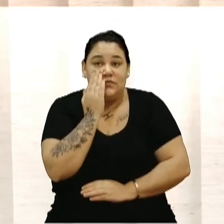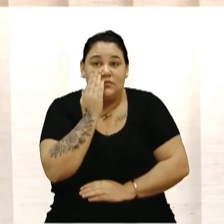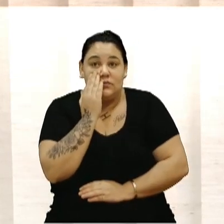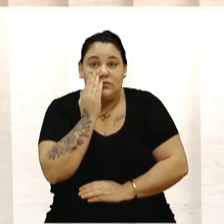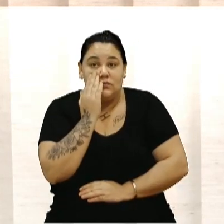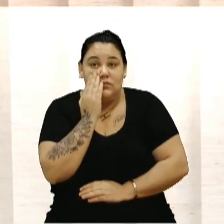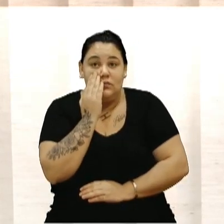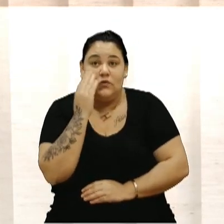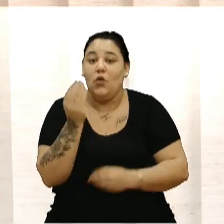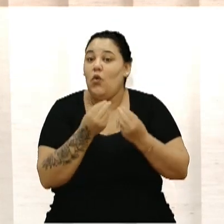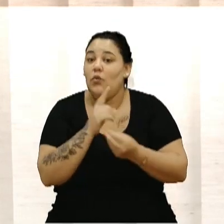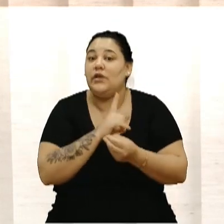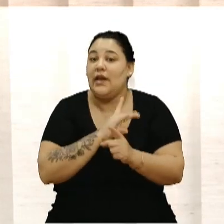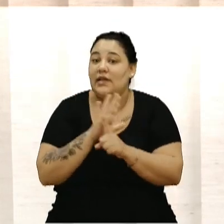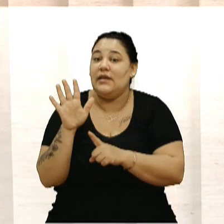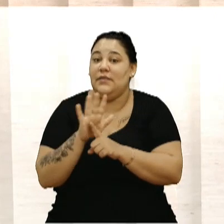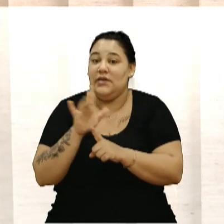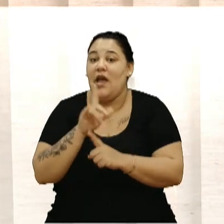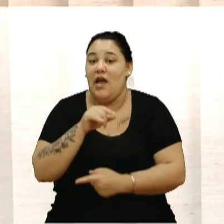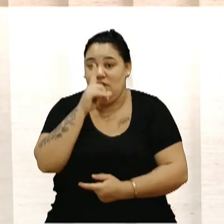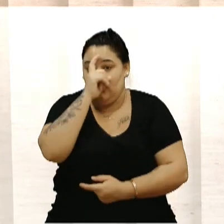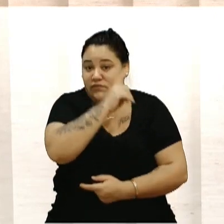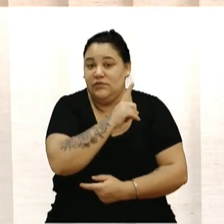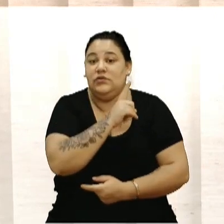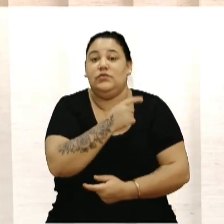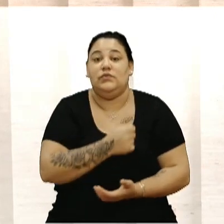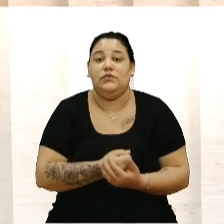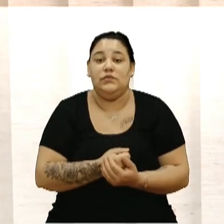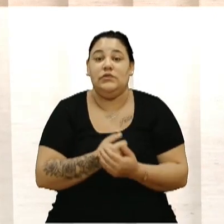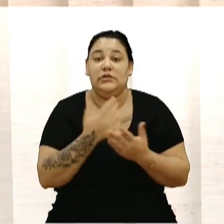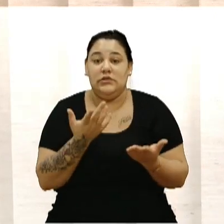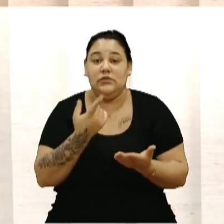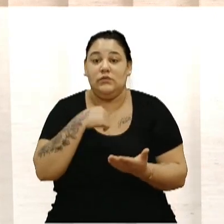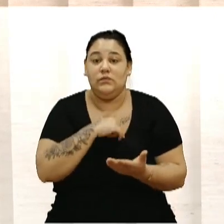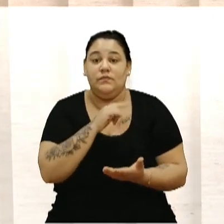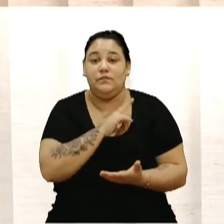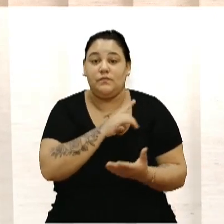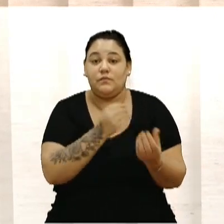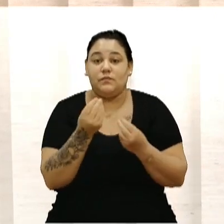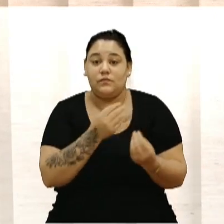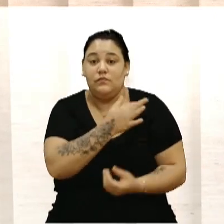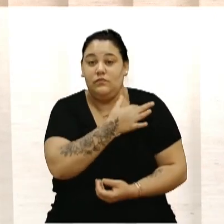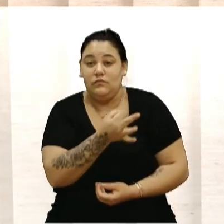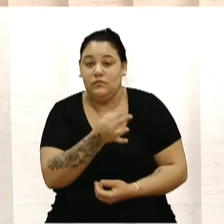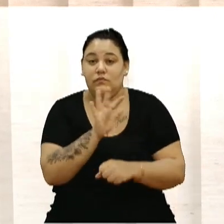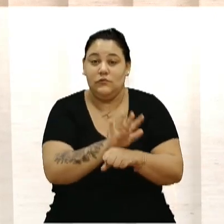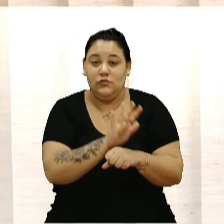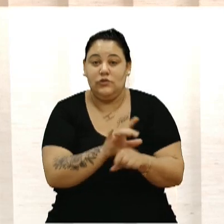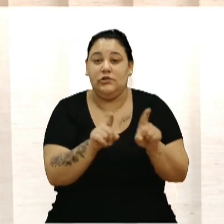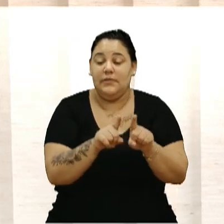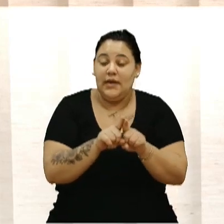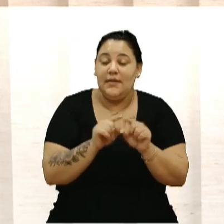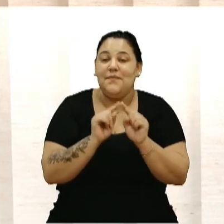sido demandada. Então, nós temos muitos voluntários ajudando nessa situação